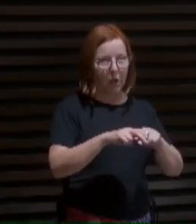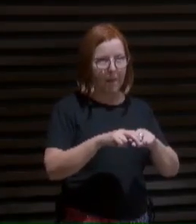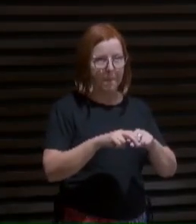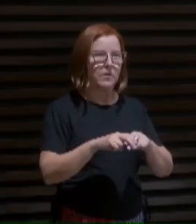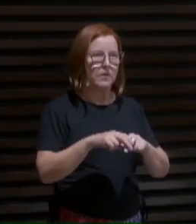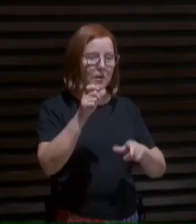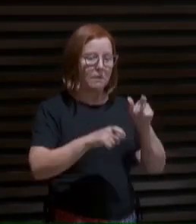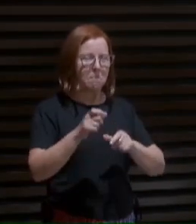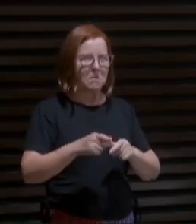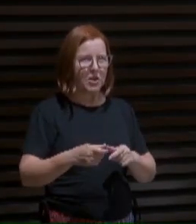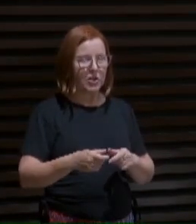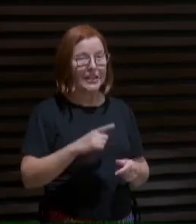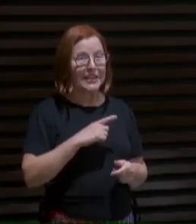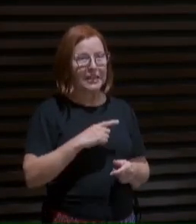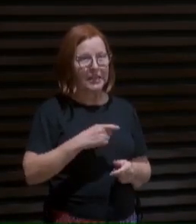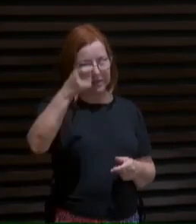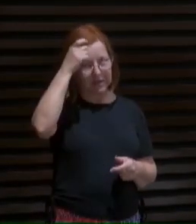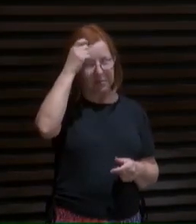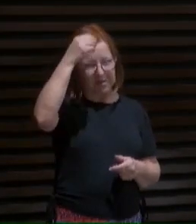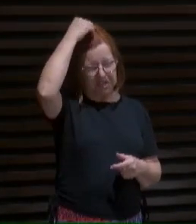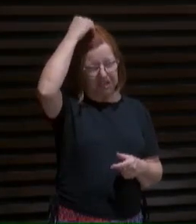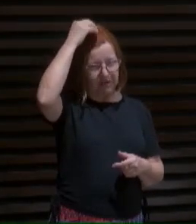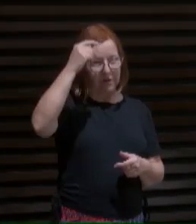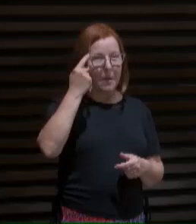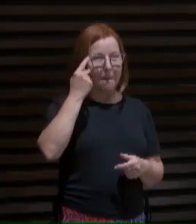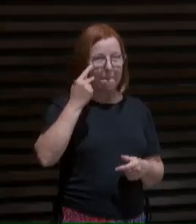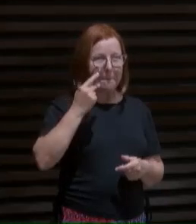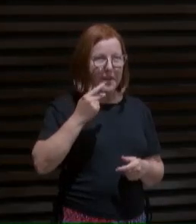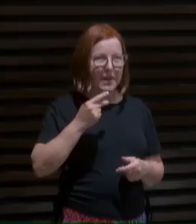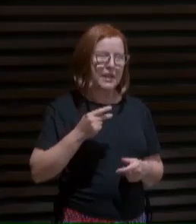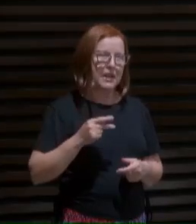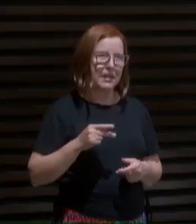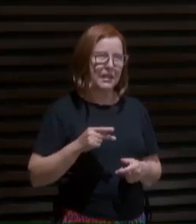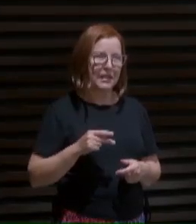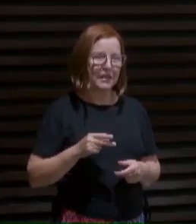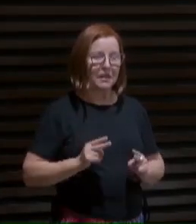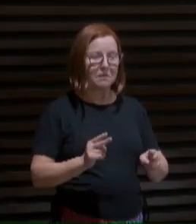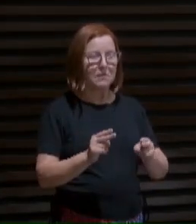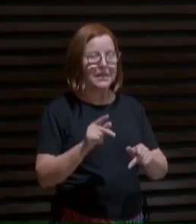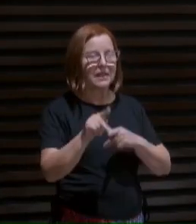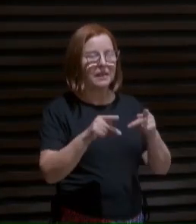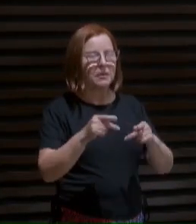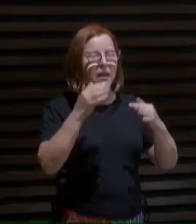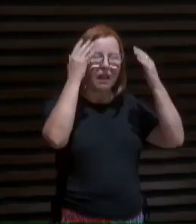endemoniada para manter as pessoas iludidas, e a gente fica lá nos espetáculos.